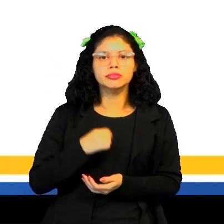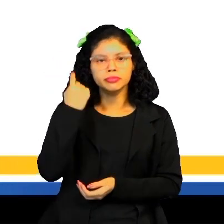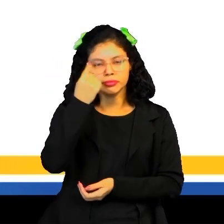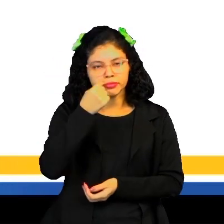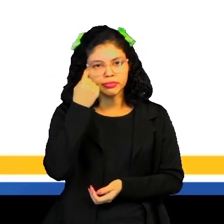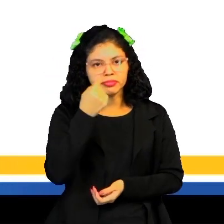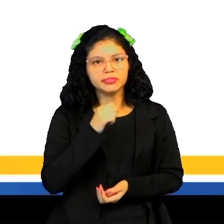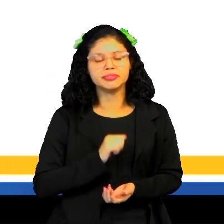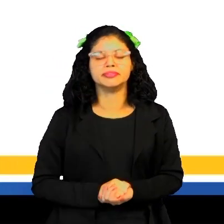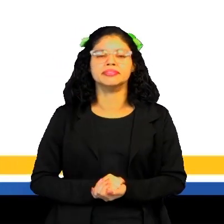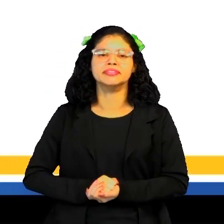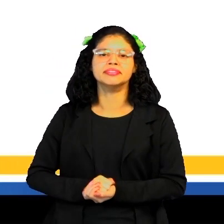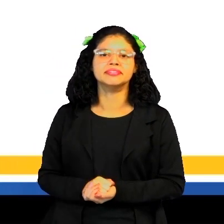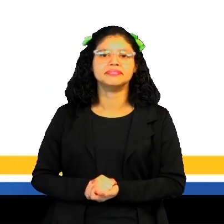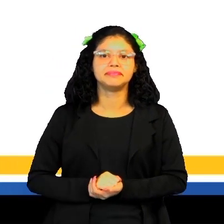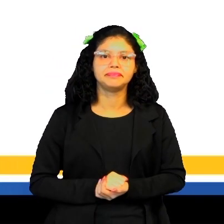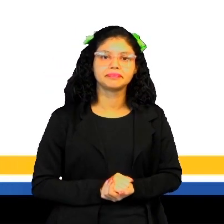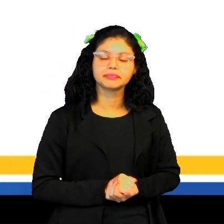espanhol, né?